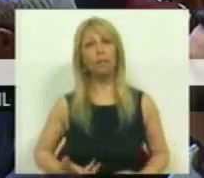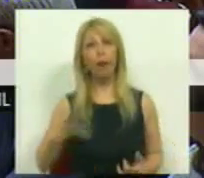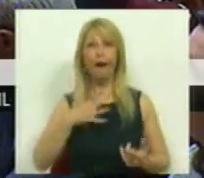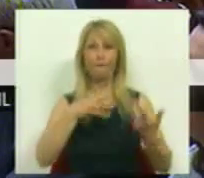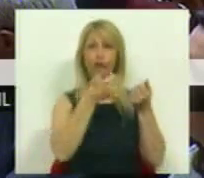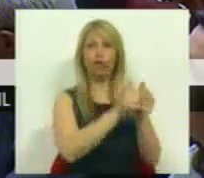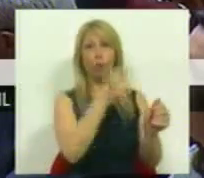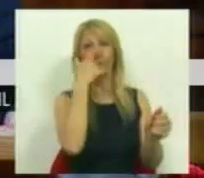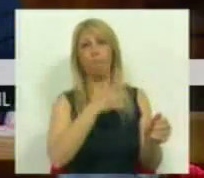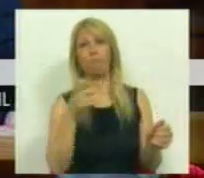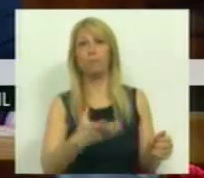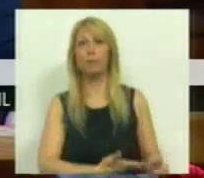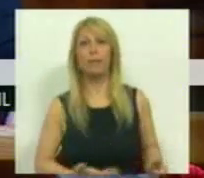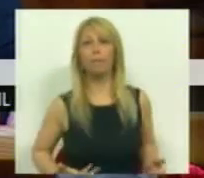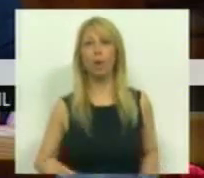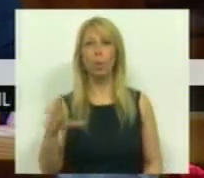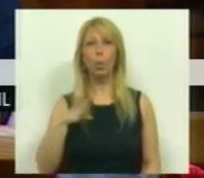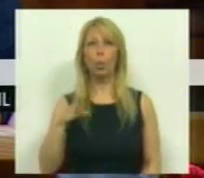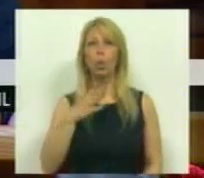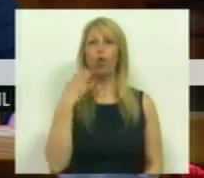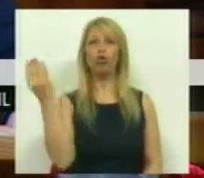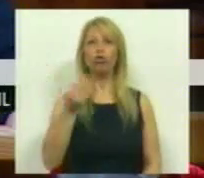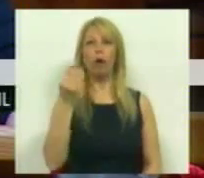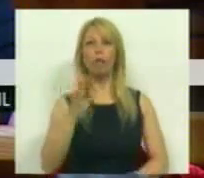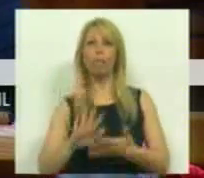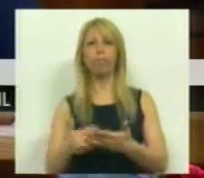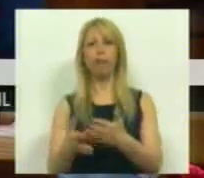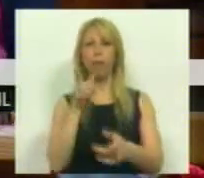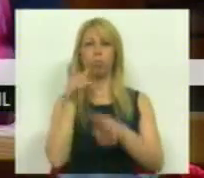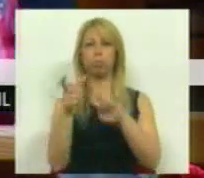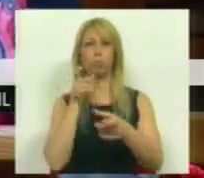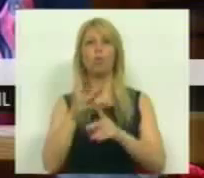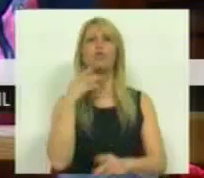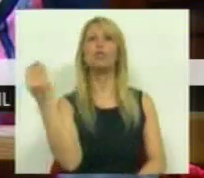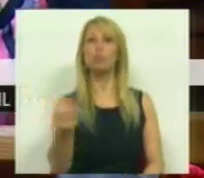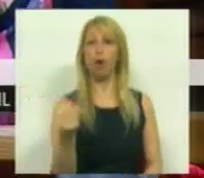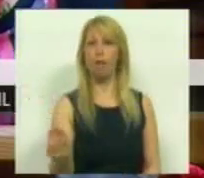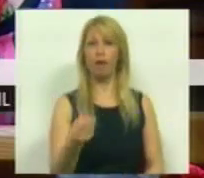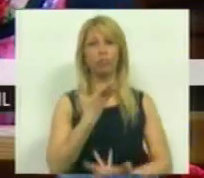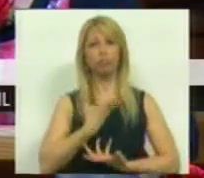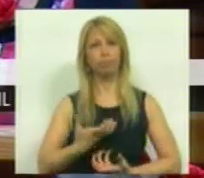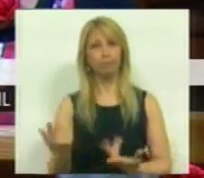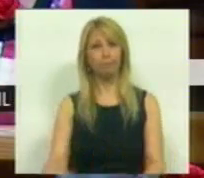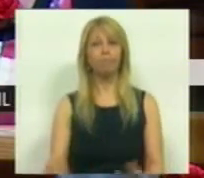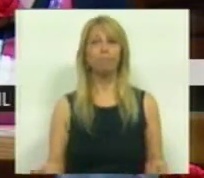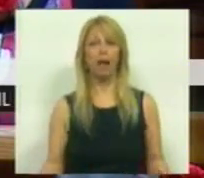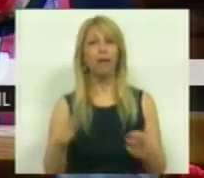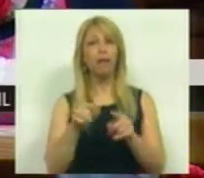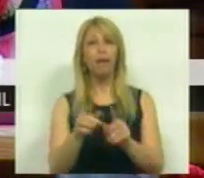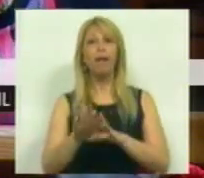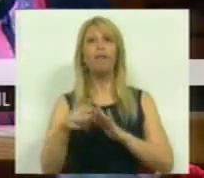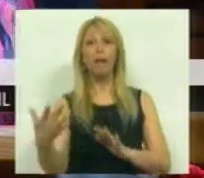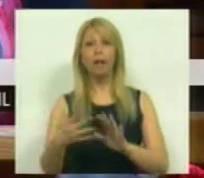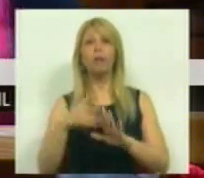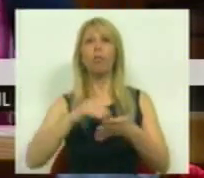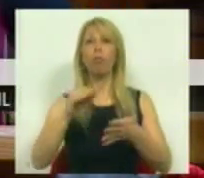desempregados, receiam os jovens e insultam os jovens. A direita propõe assim um contrato autoritário